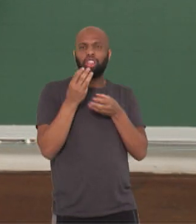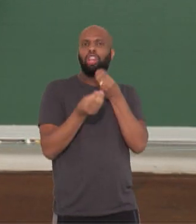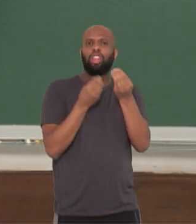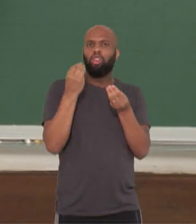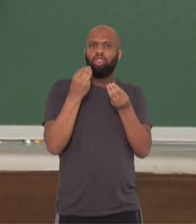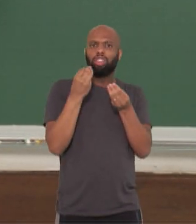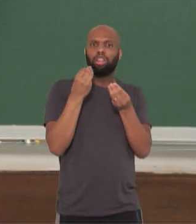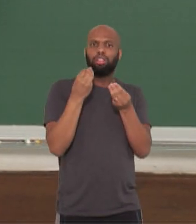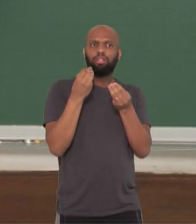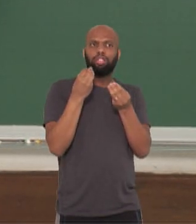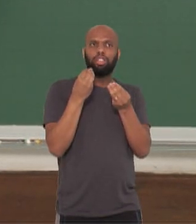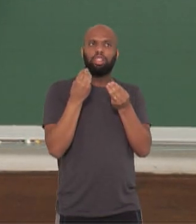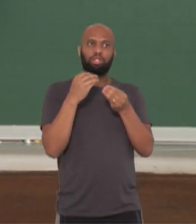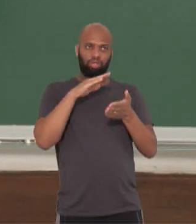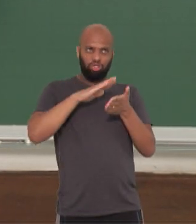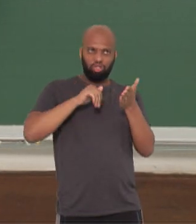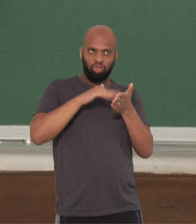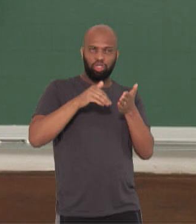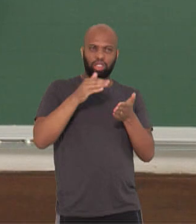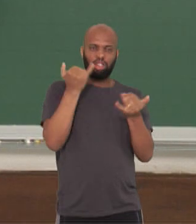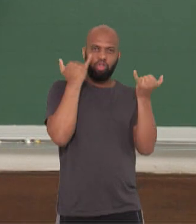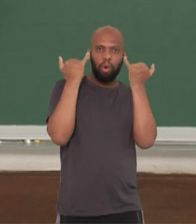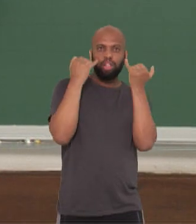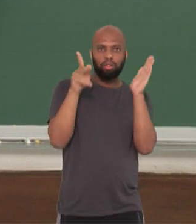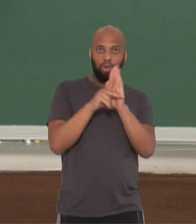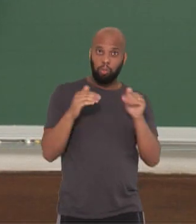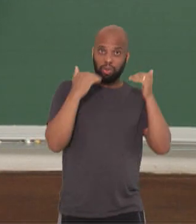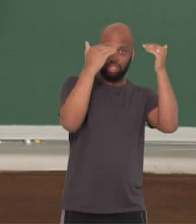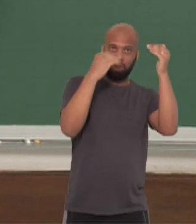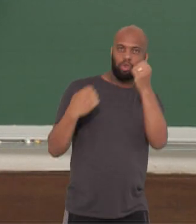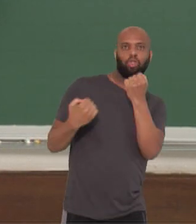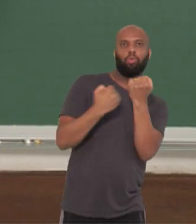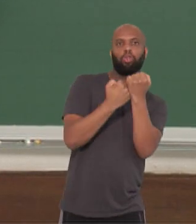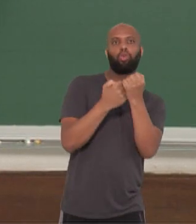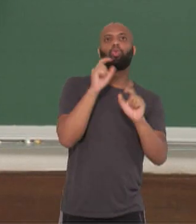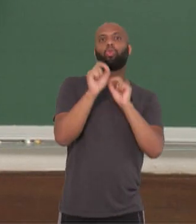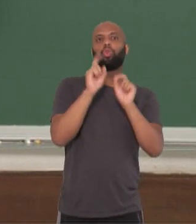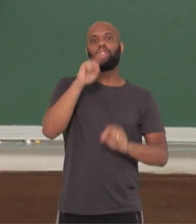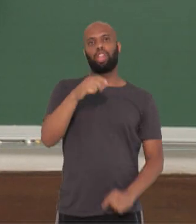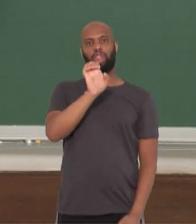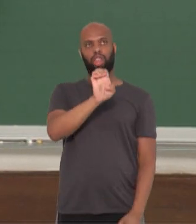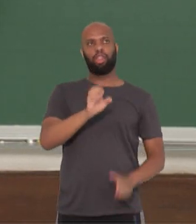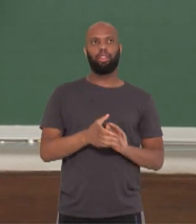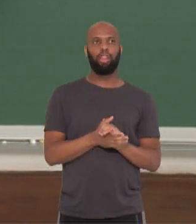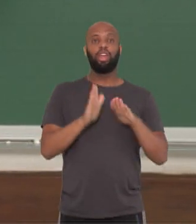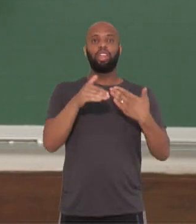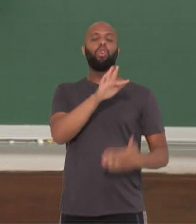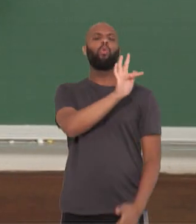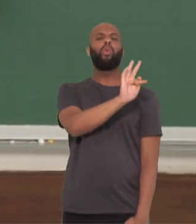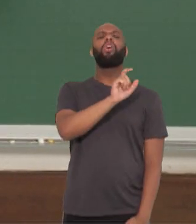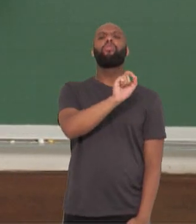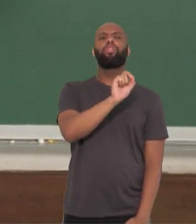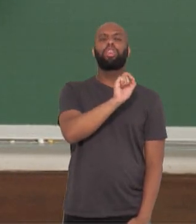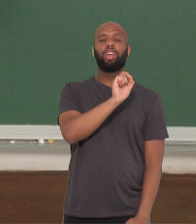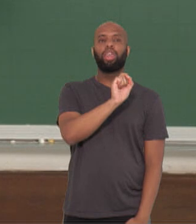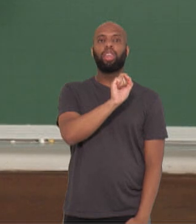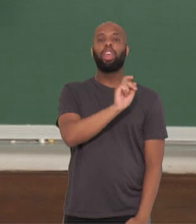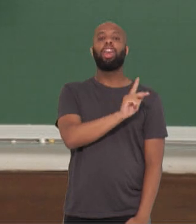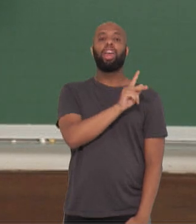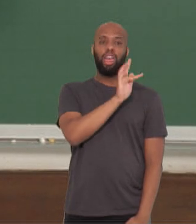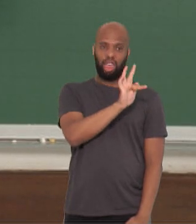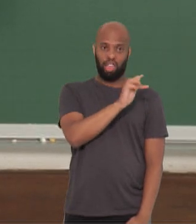e jogar aqui dentro do E. Veja o que vai ocorrer. A força elétrica é igual K